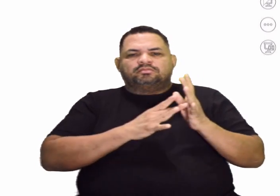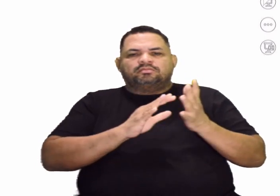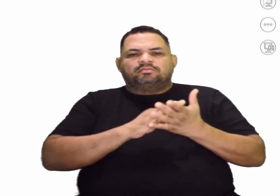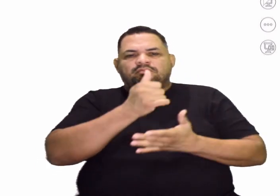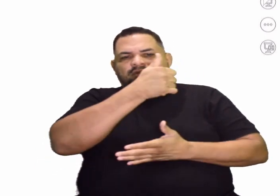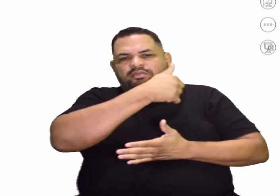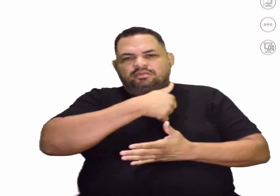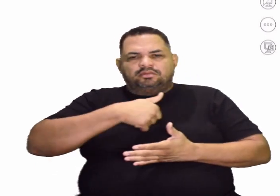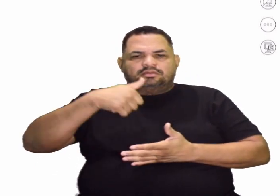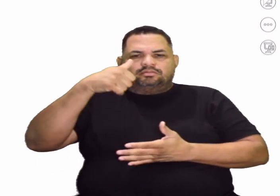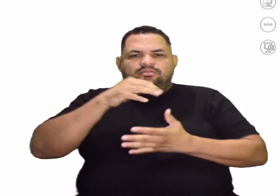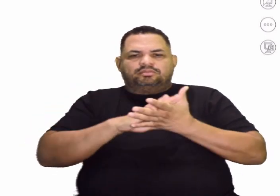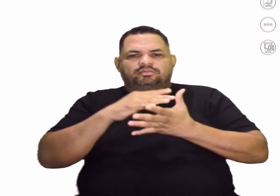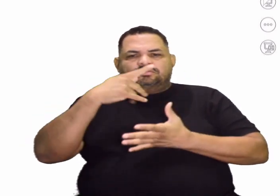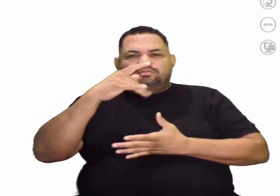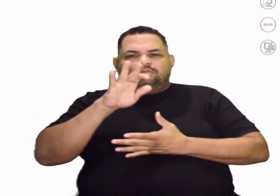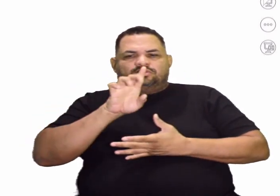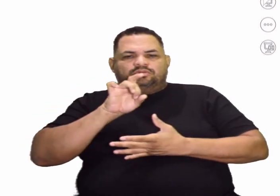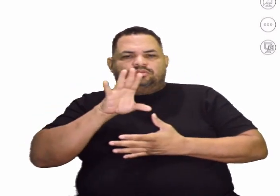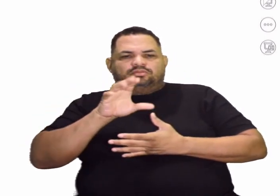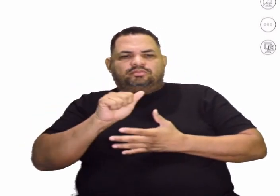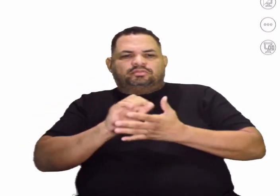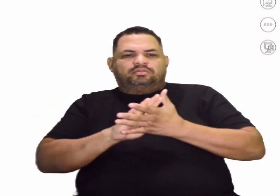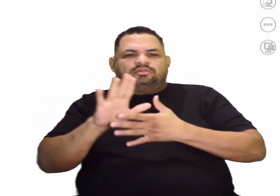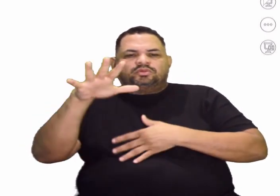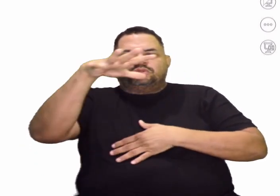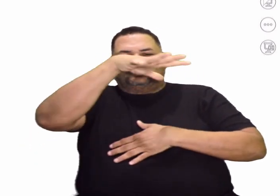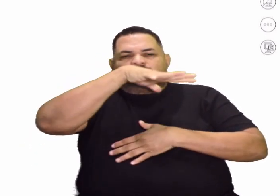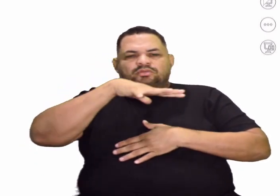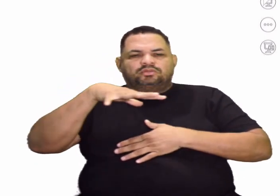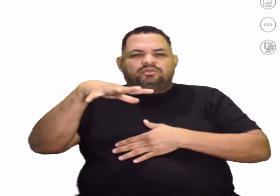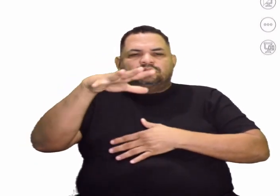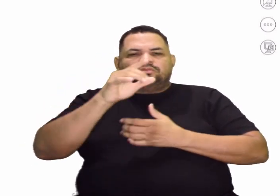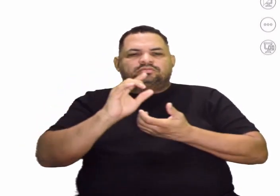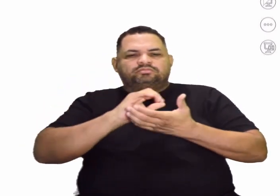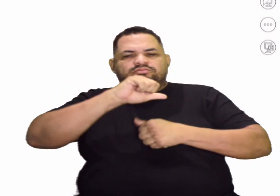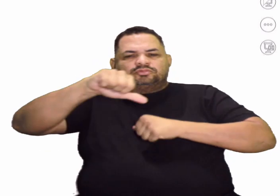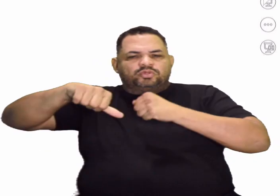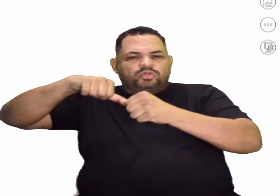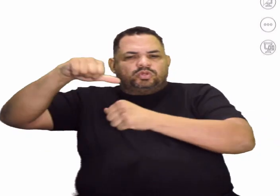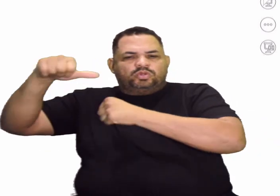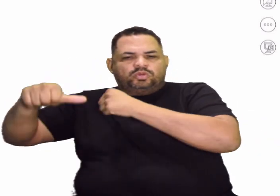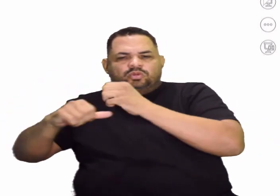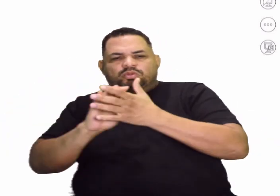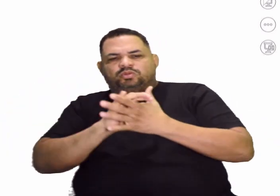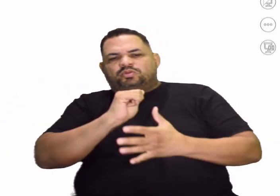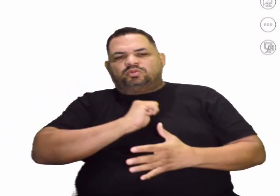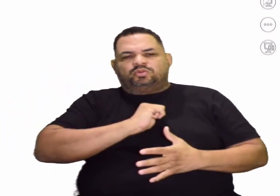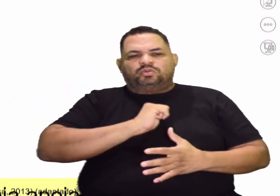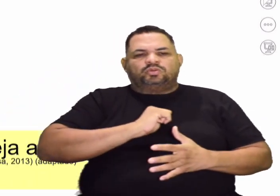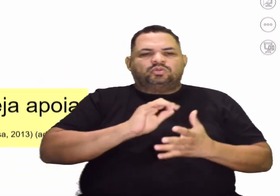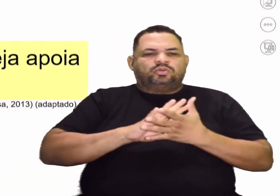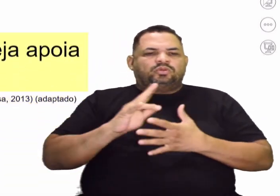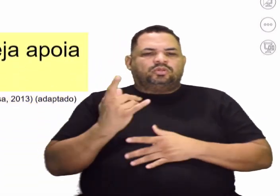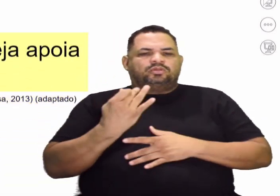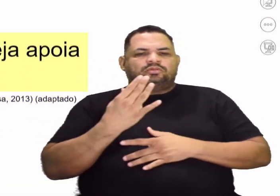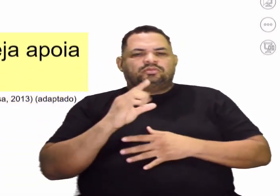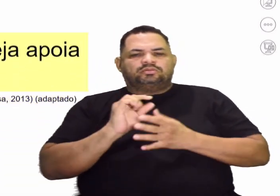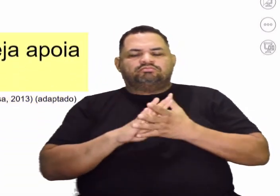Ptolomeu. O universo dinâmico, antropocêntrico, heliocêntrico, universo